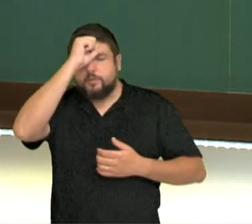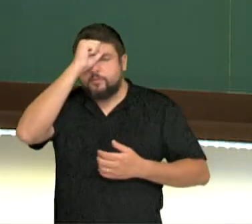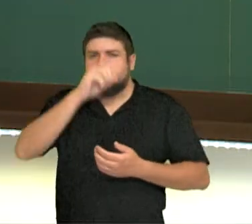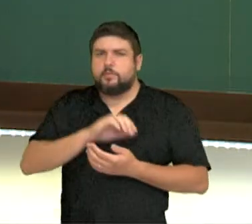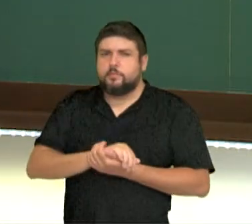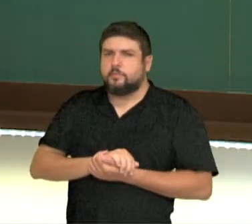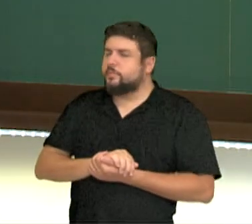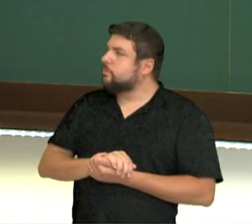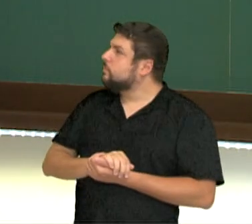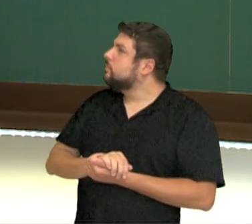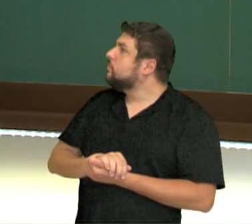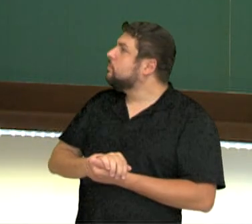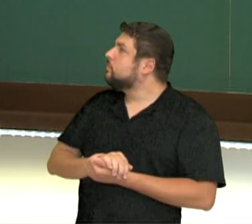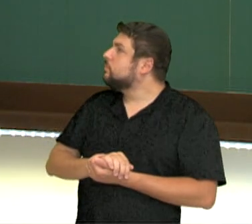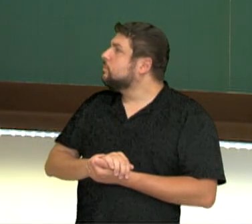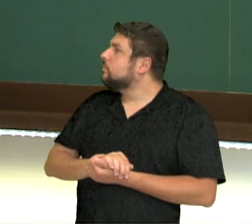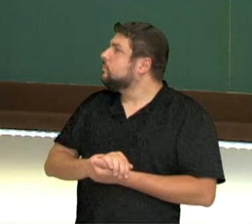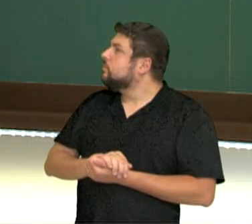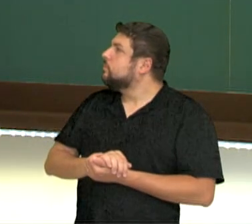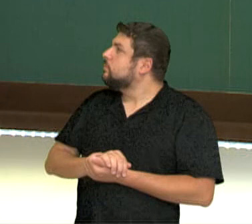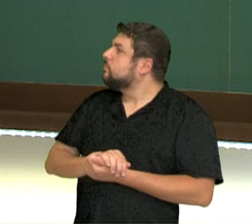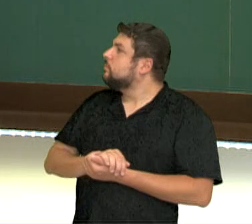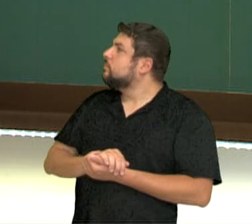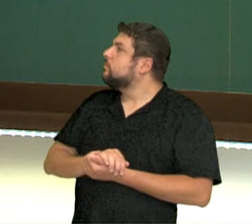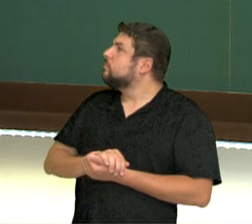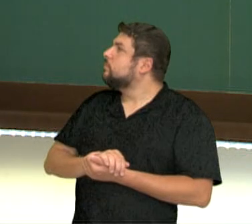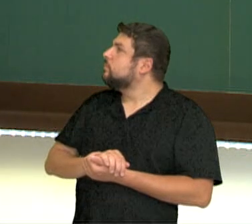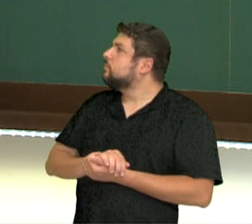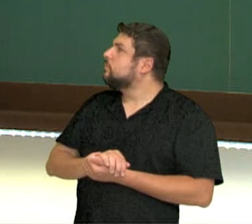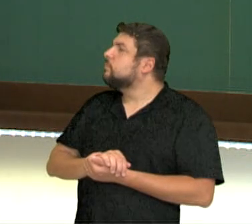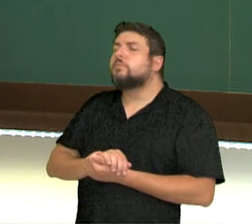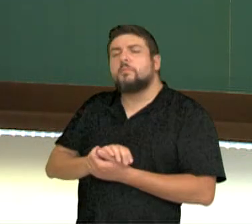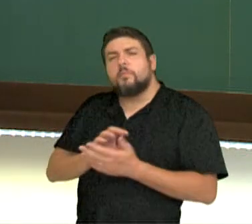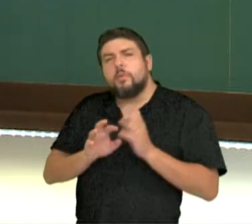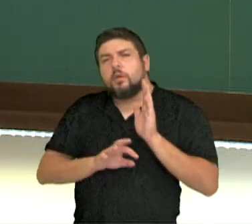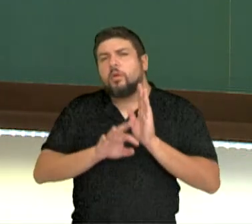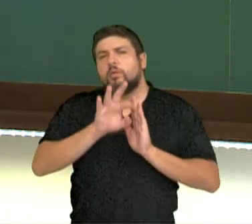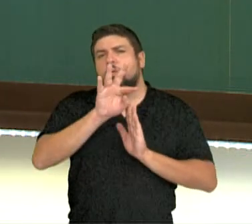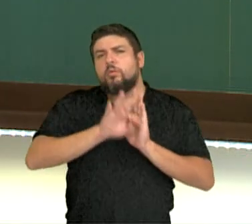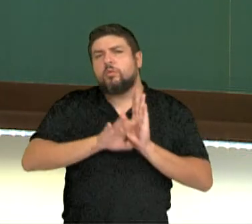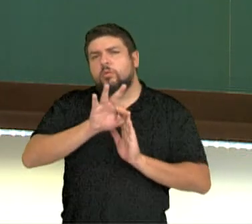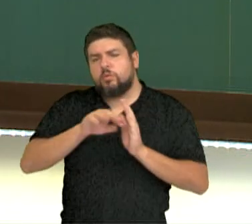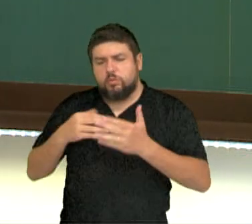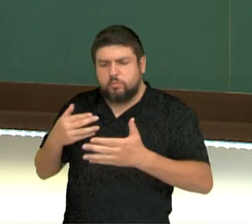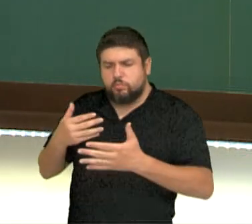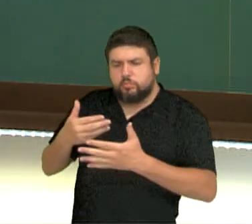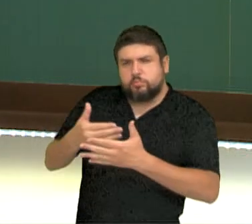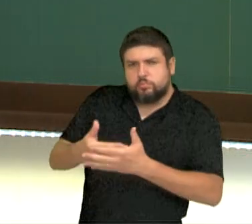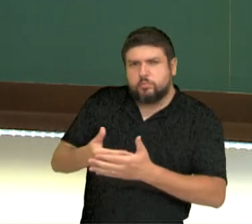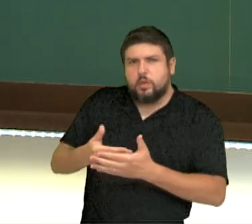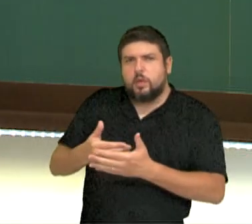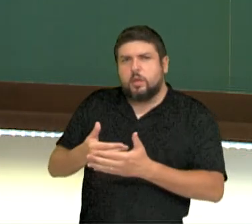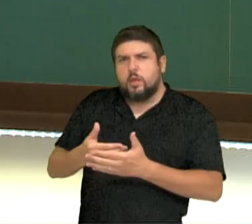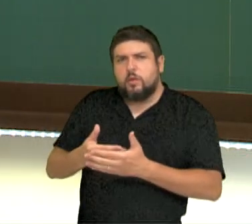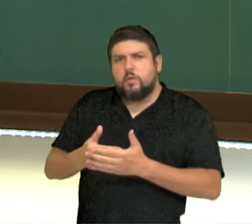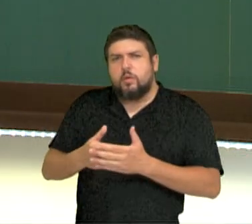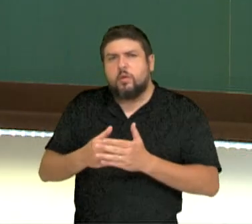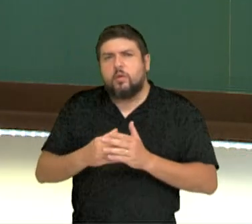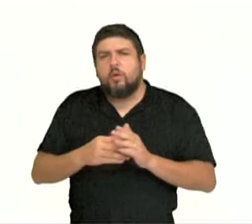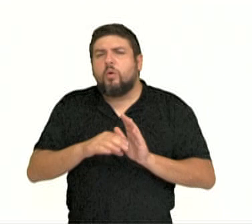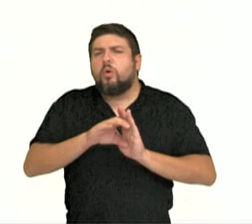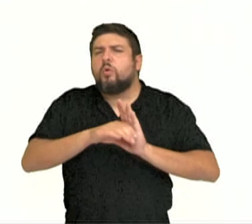texto que hemos visto agora, o conceito de beleza é... Segundo o texto que vimos agora, o conceito de beleza